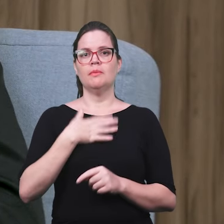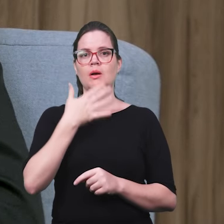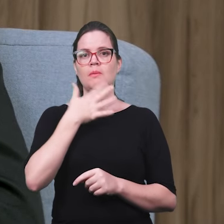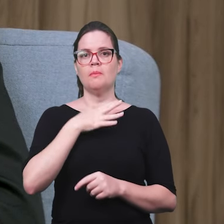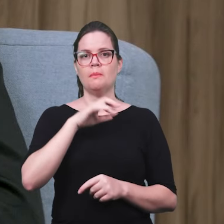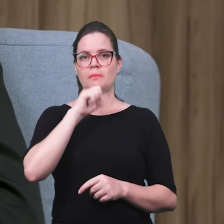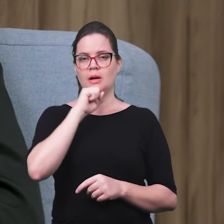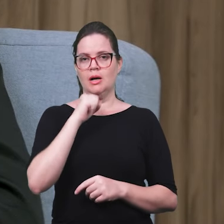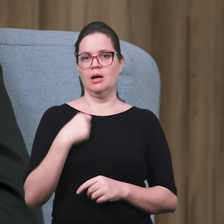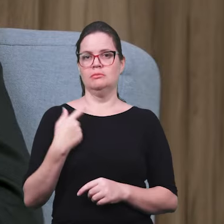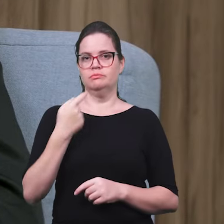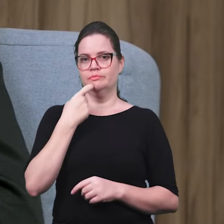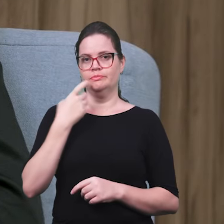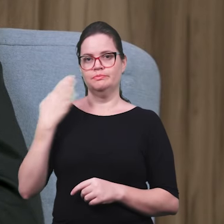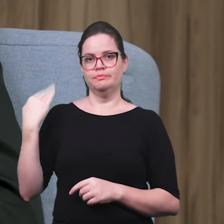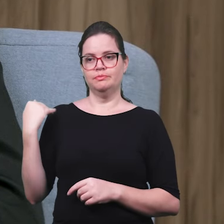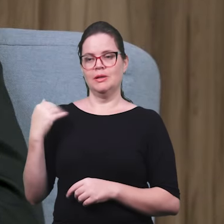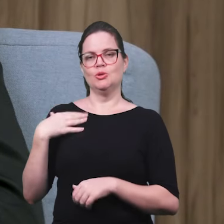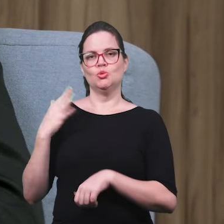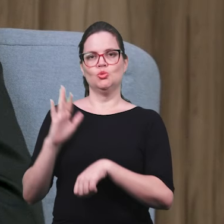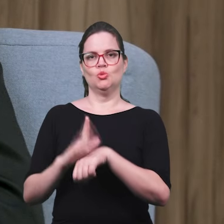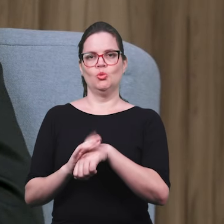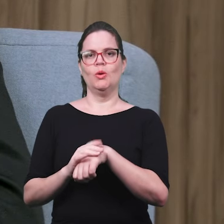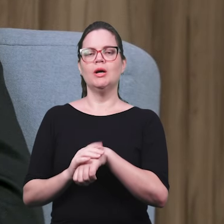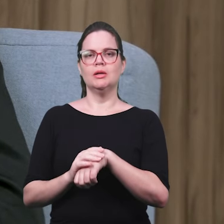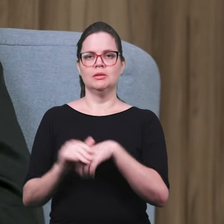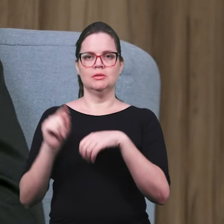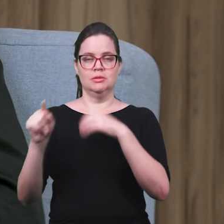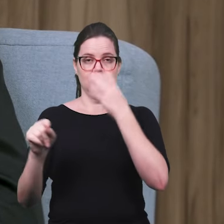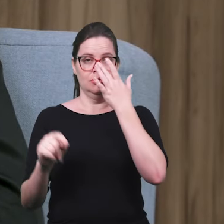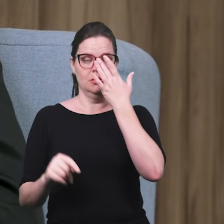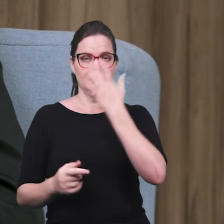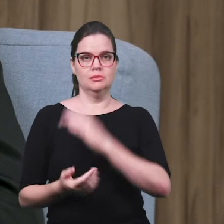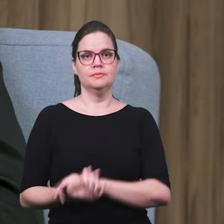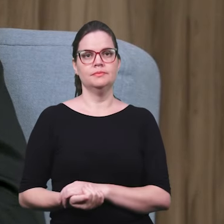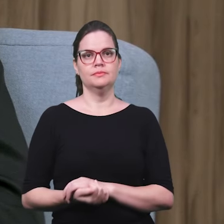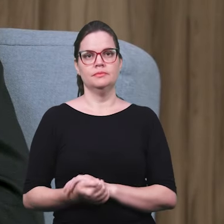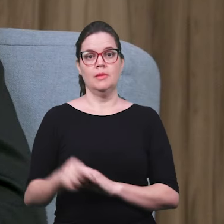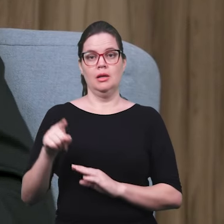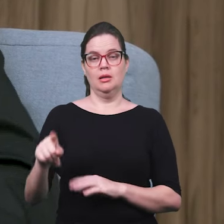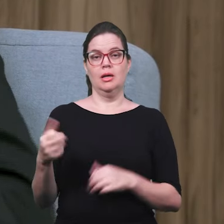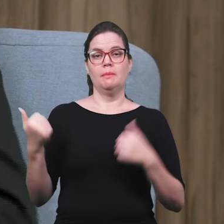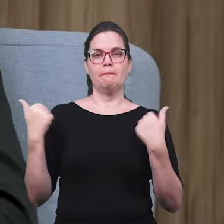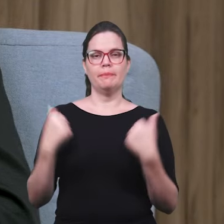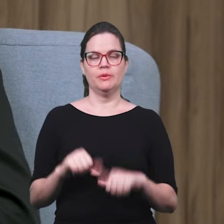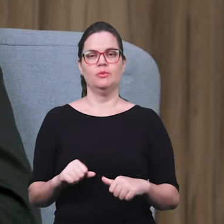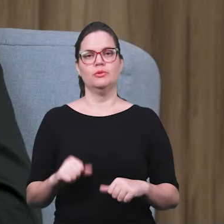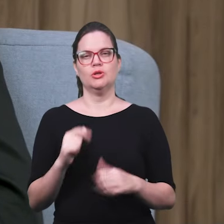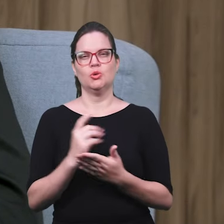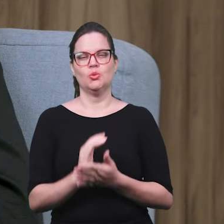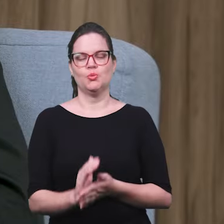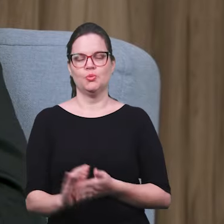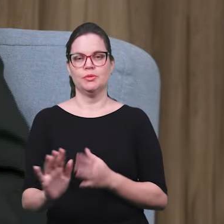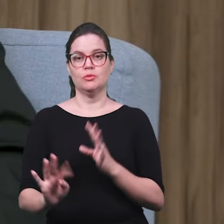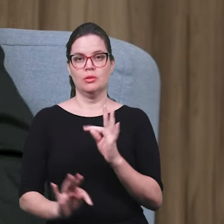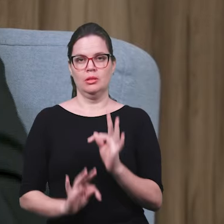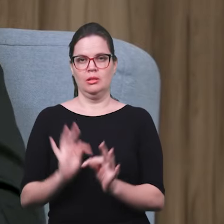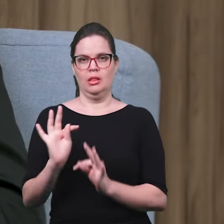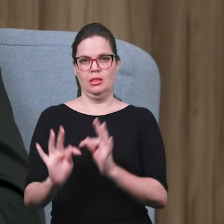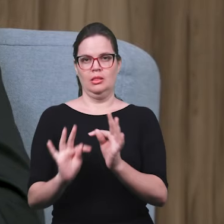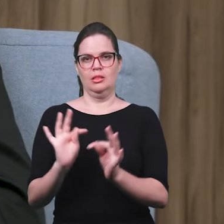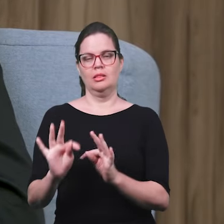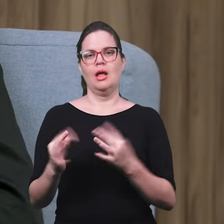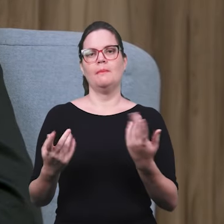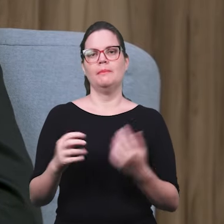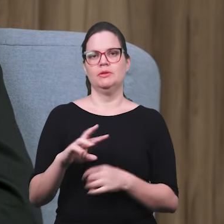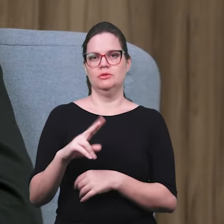pai recentemente foi acometido de uma enfermidade, né, onde ele teve uma piora e começou um